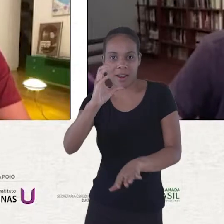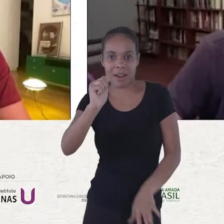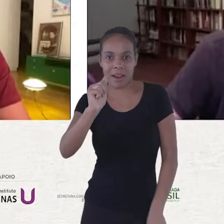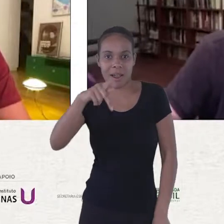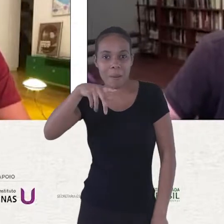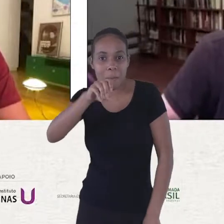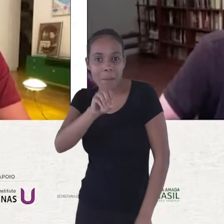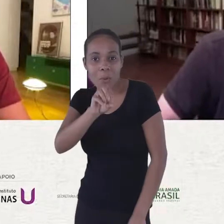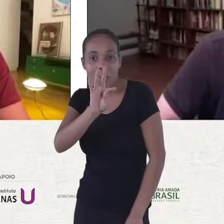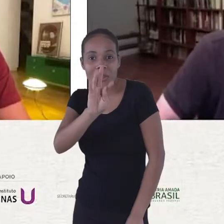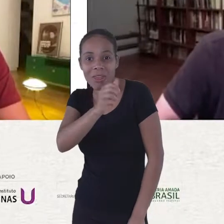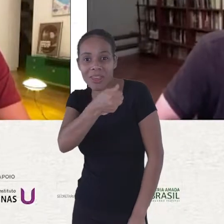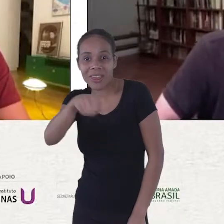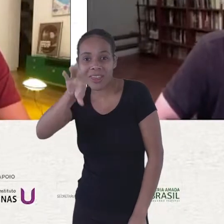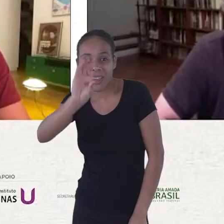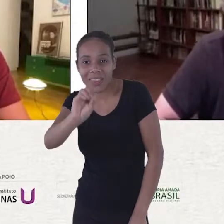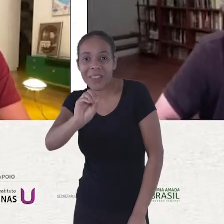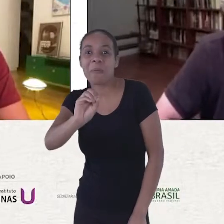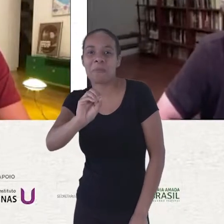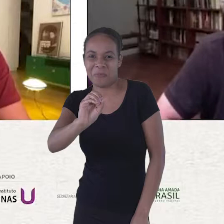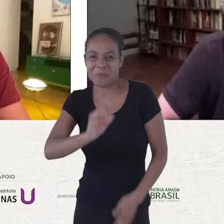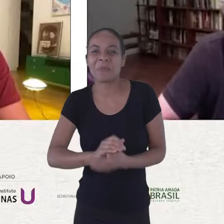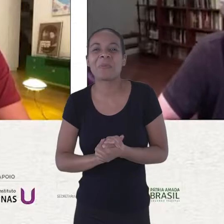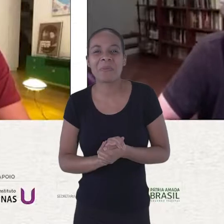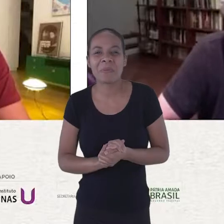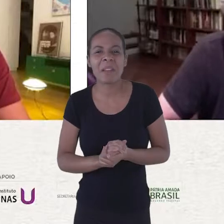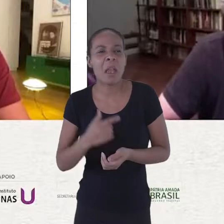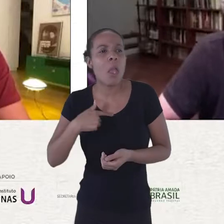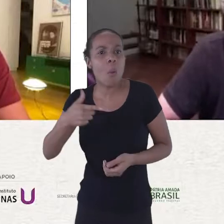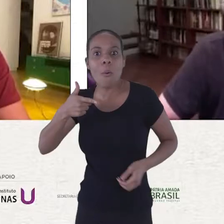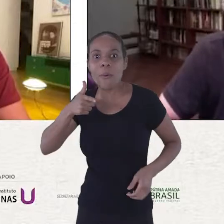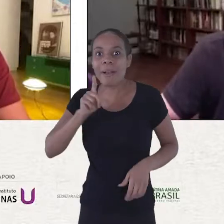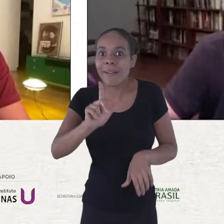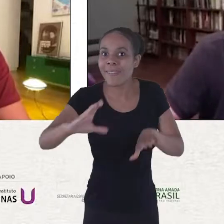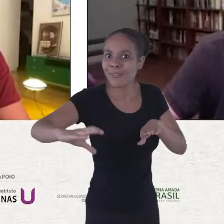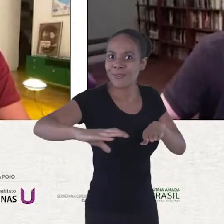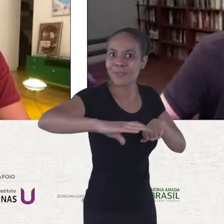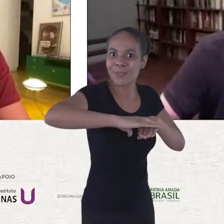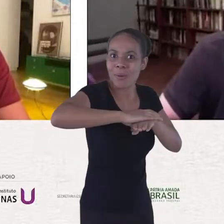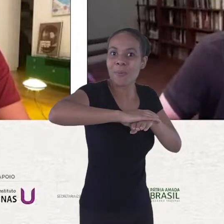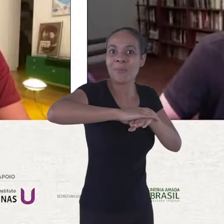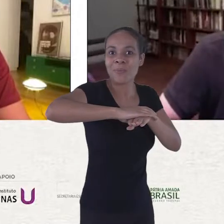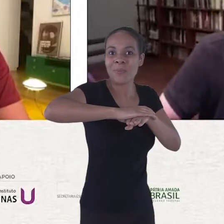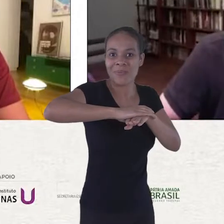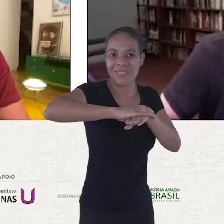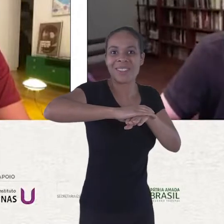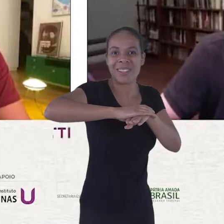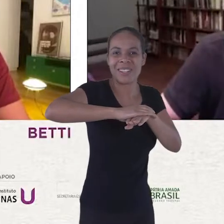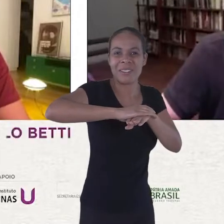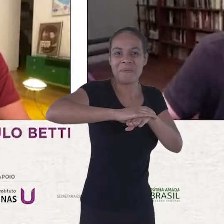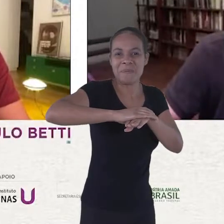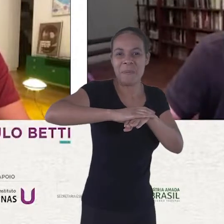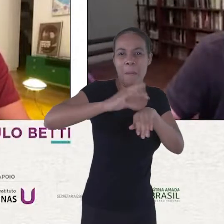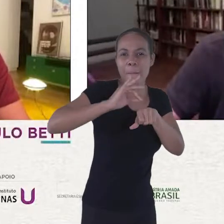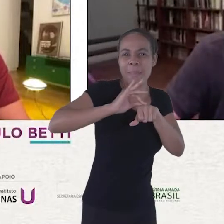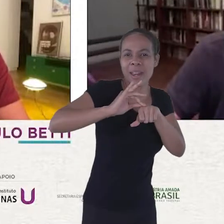briga com a edição. Ganhei uma chuteira preta, uma bola de cobertão número 5, short azul,